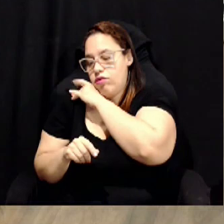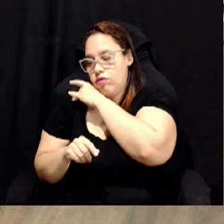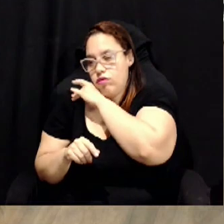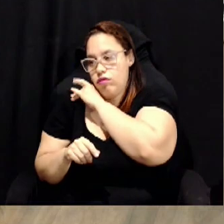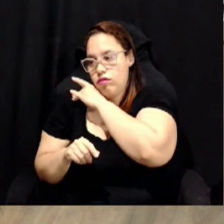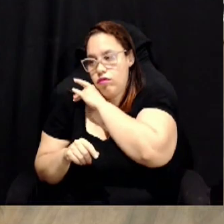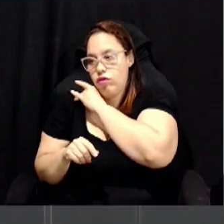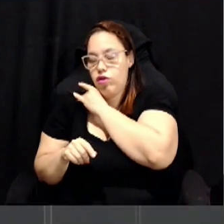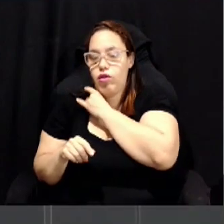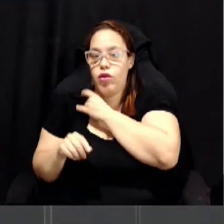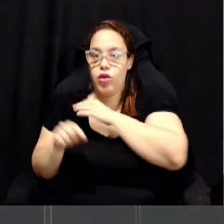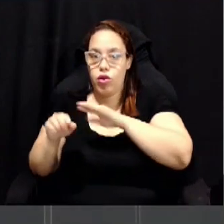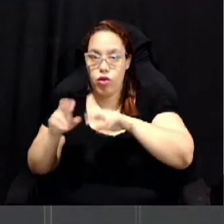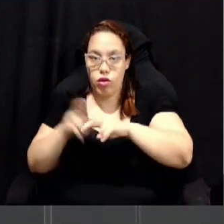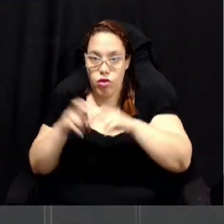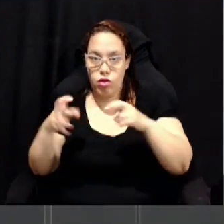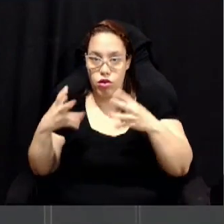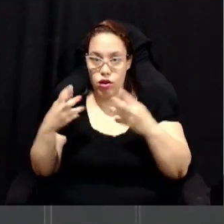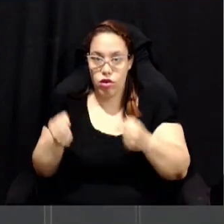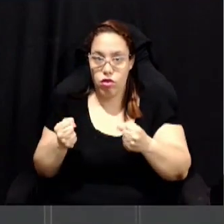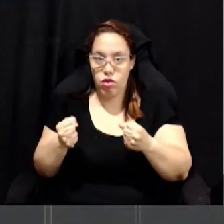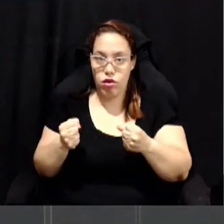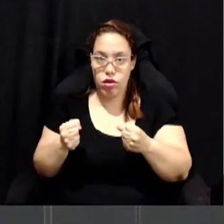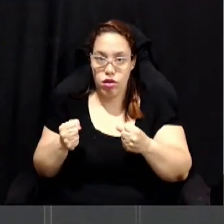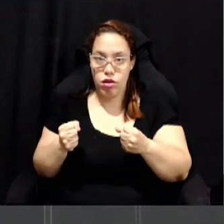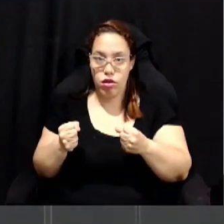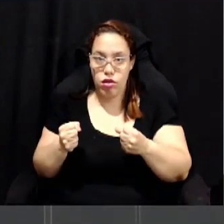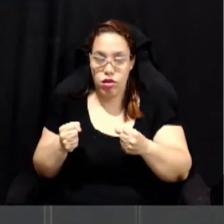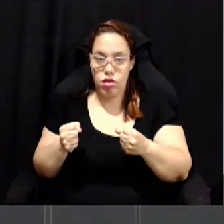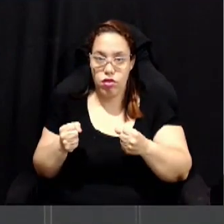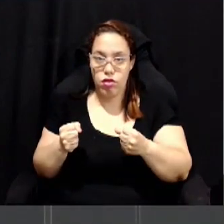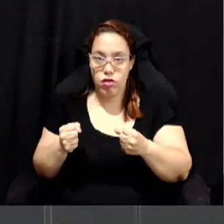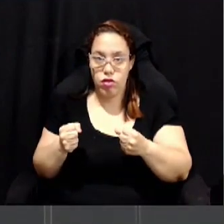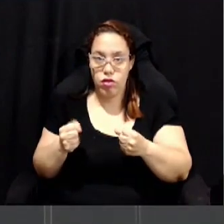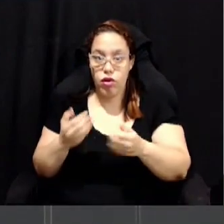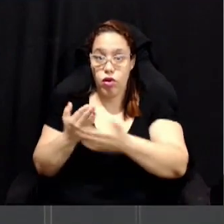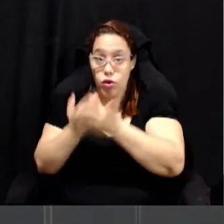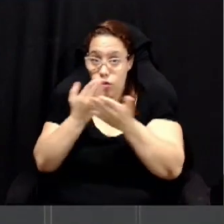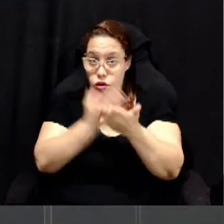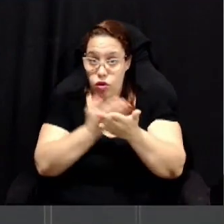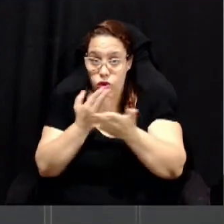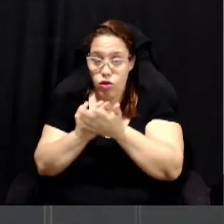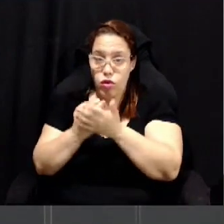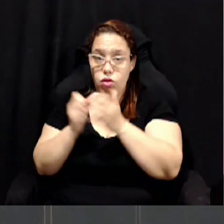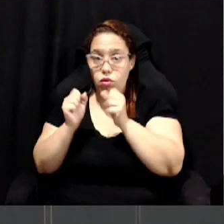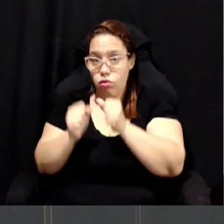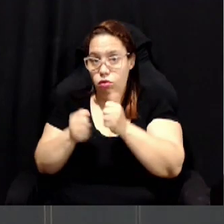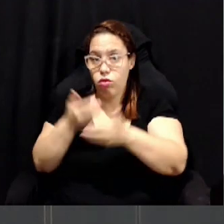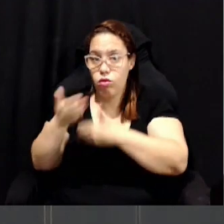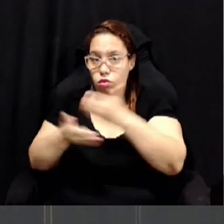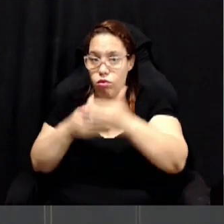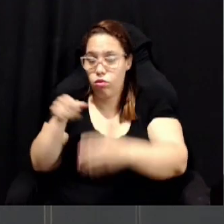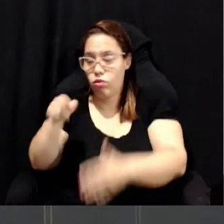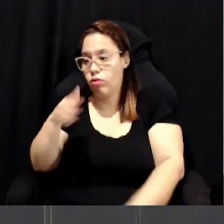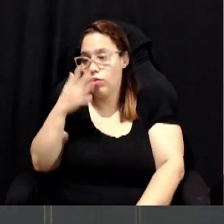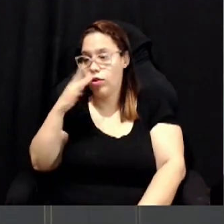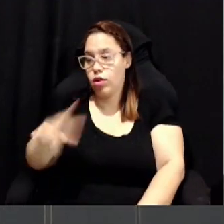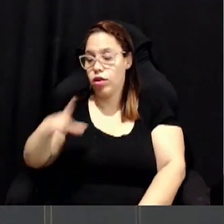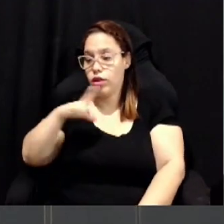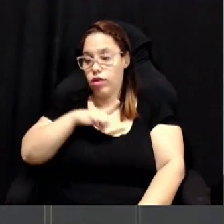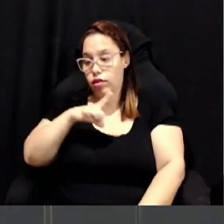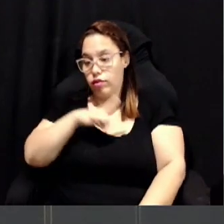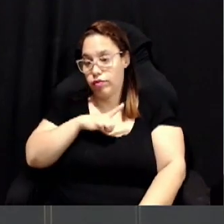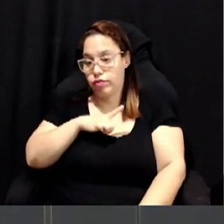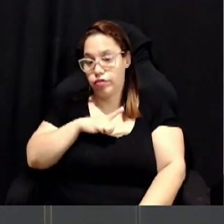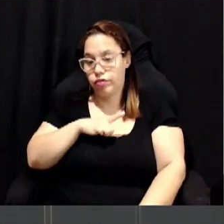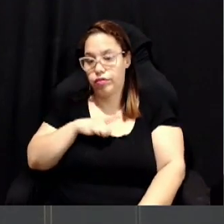da sala que você recebe o aluno ali, é realmente você estudar e ver o que você pode contribuir para que aquela criança aprenda. Então, depende muito